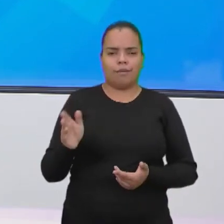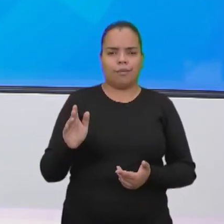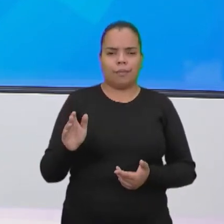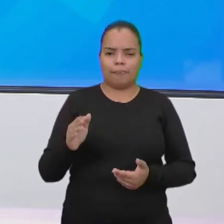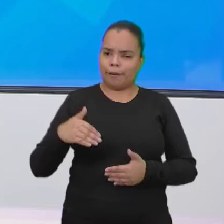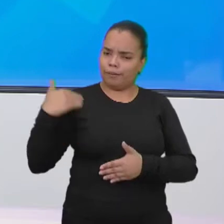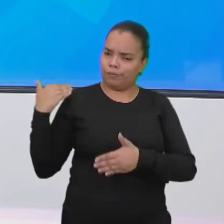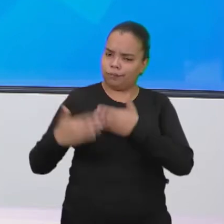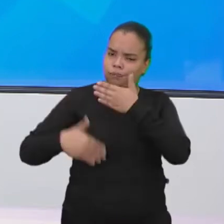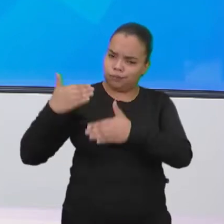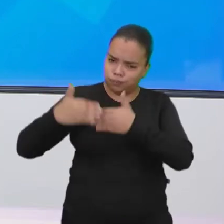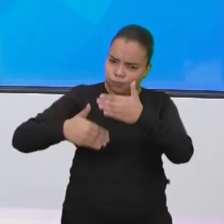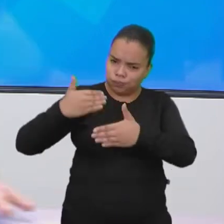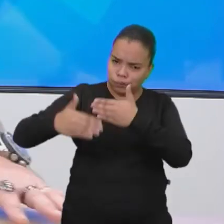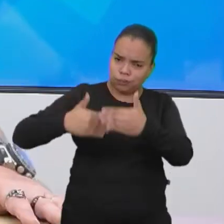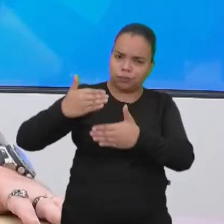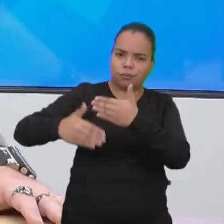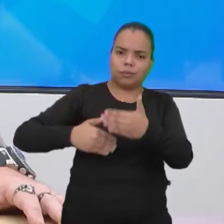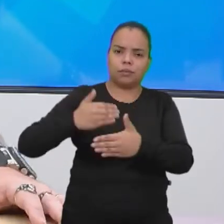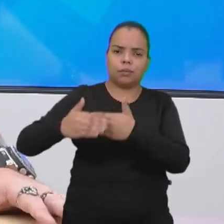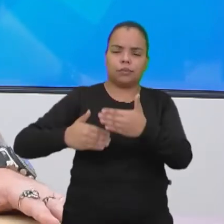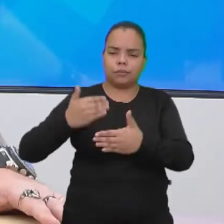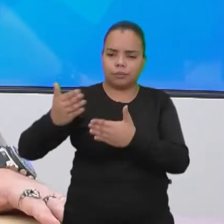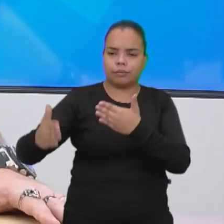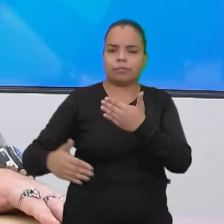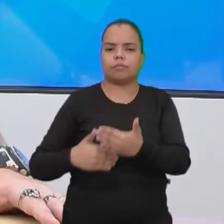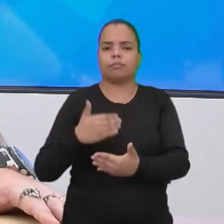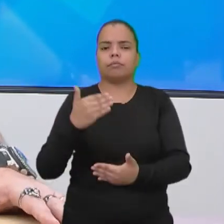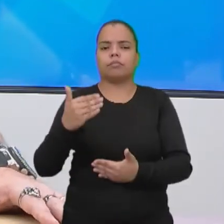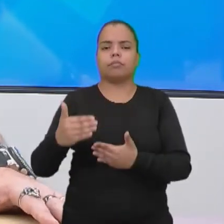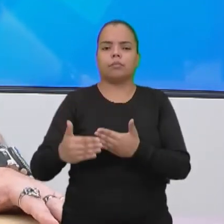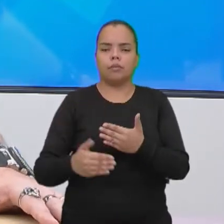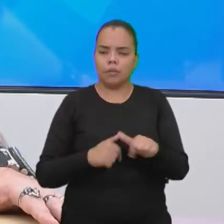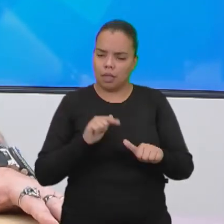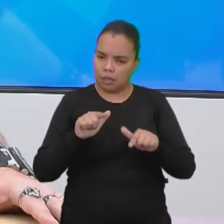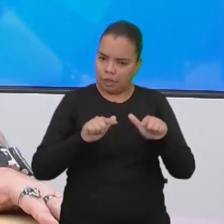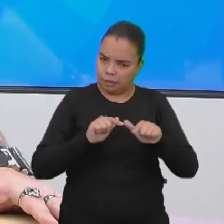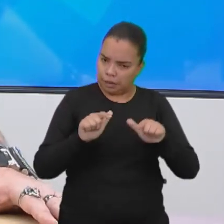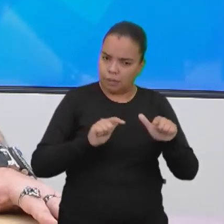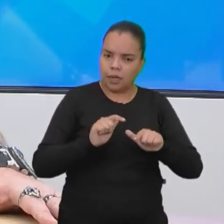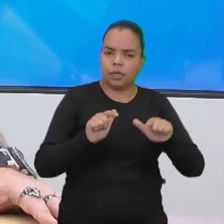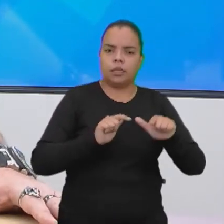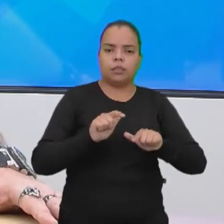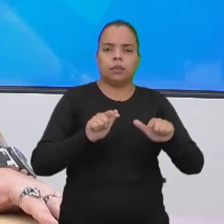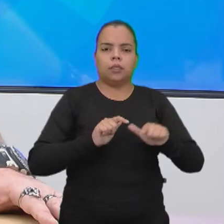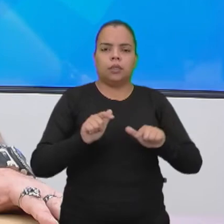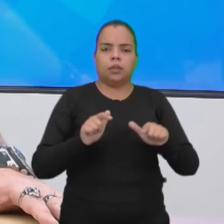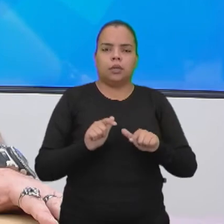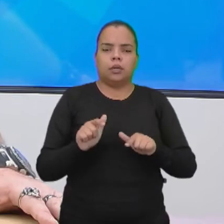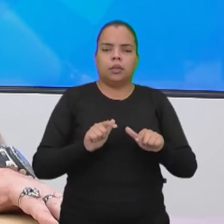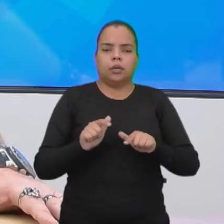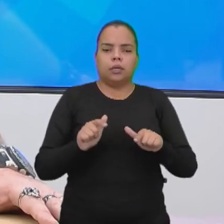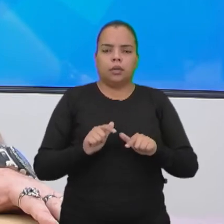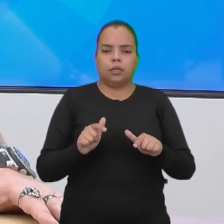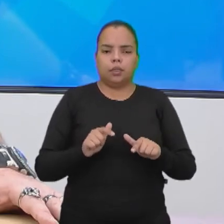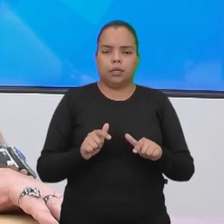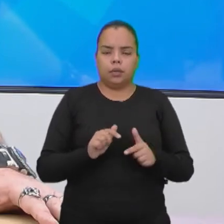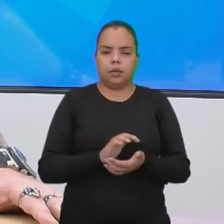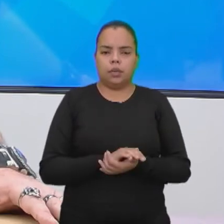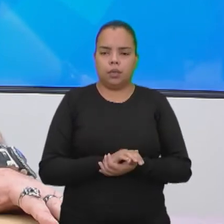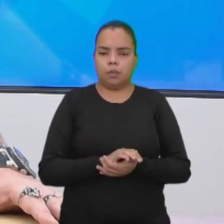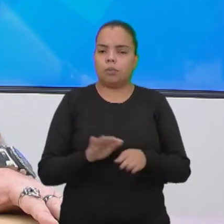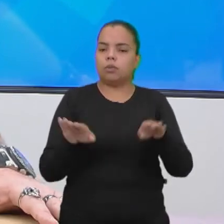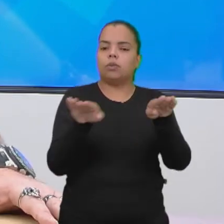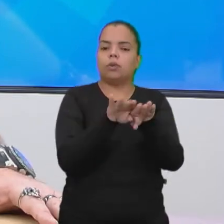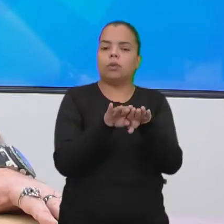em diversos ramos aí dos setores econômicos, trabalhando aí de uma forma muito, né, igual